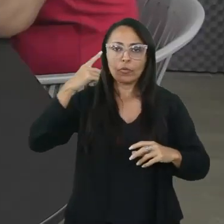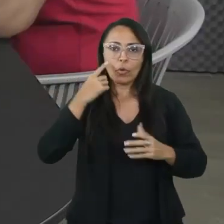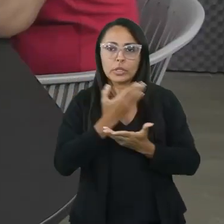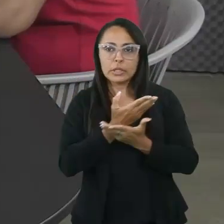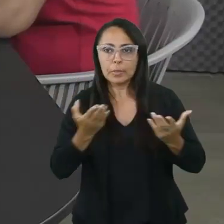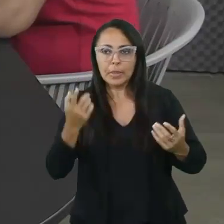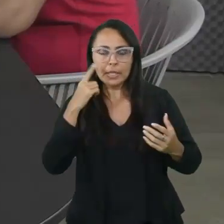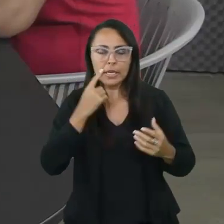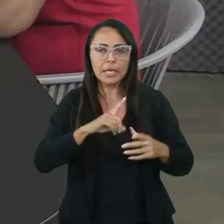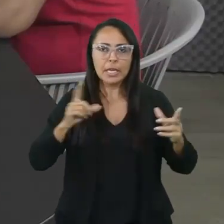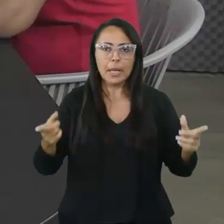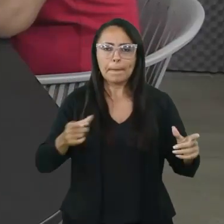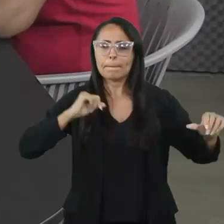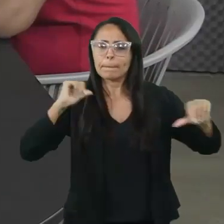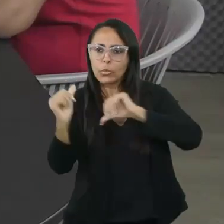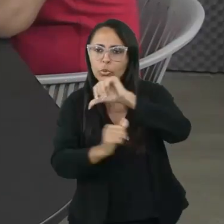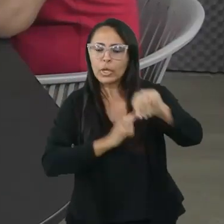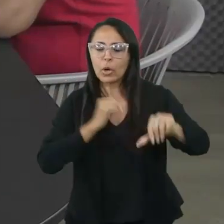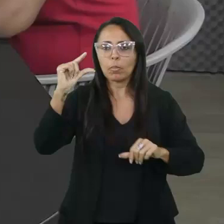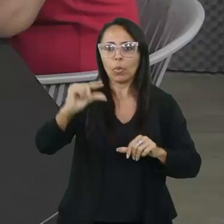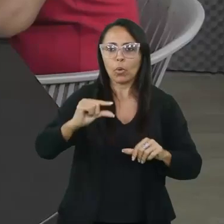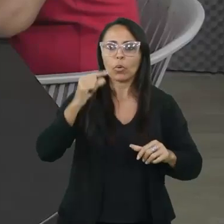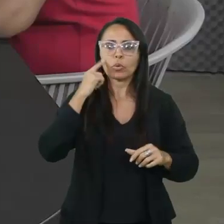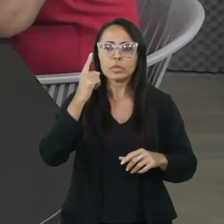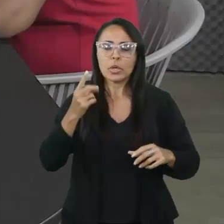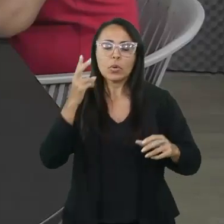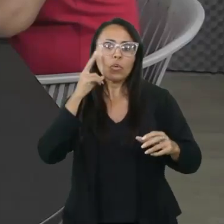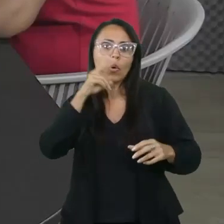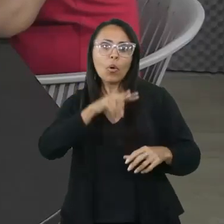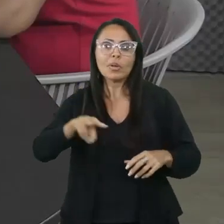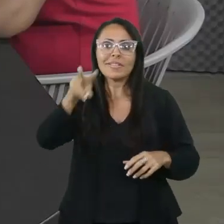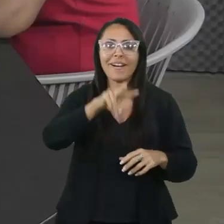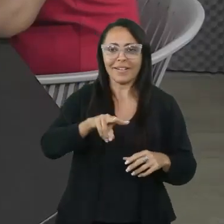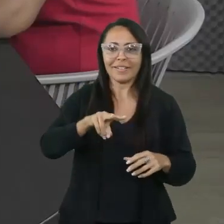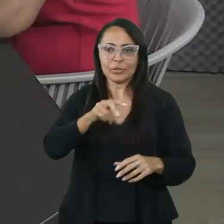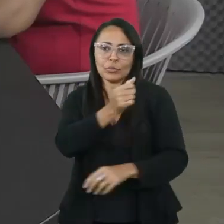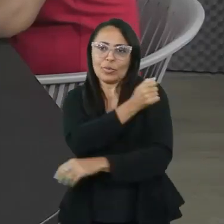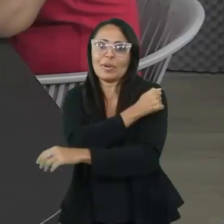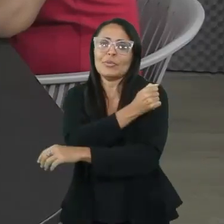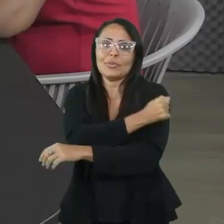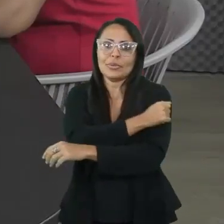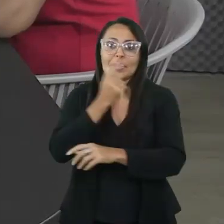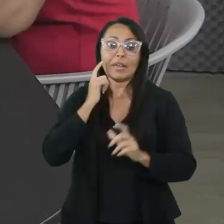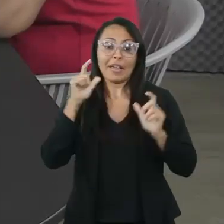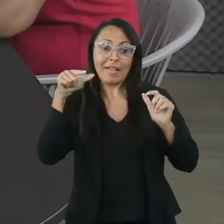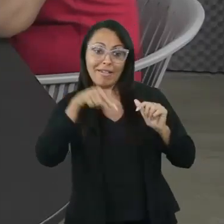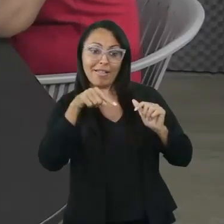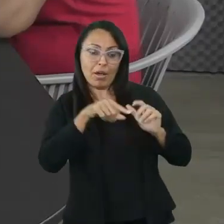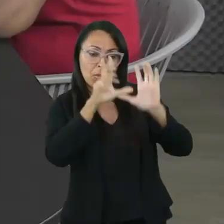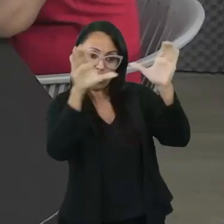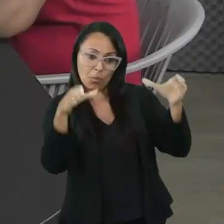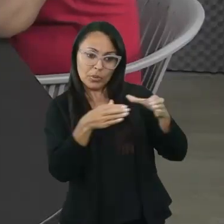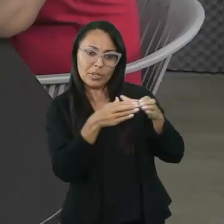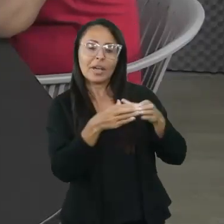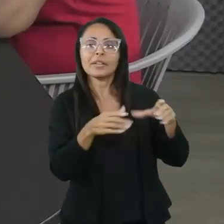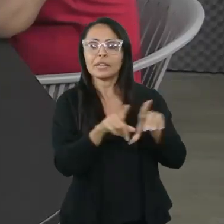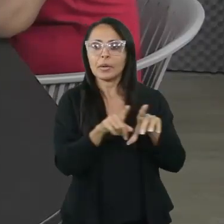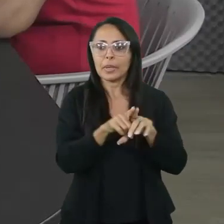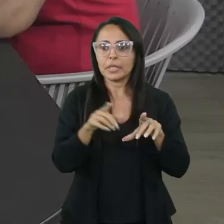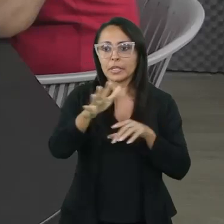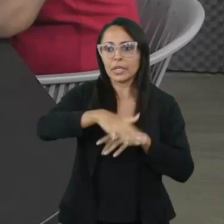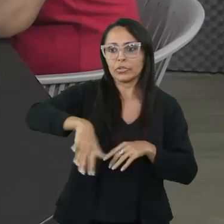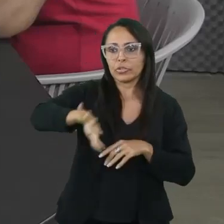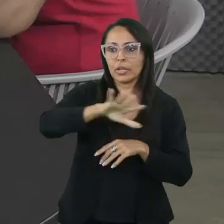de querer reverter um pouco, ressignificar o olhar do estudante, daquela comunidade, de comunidades vizinhas também, porque ali a gente